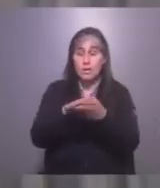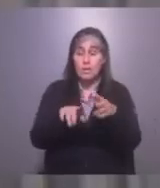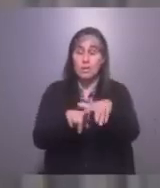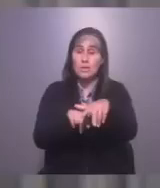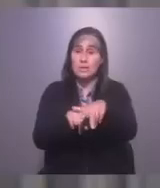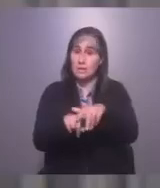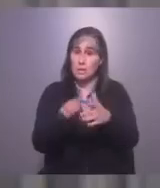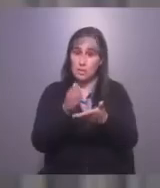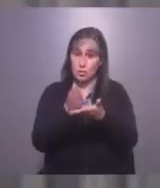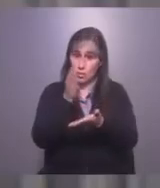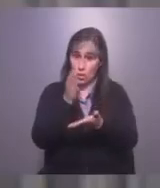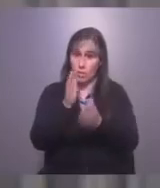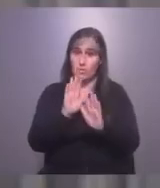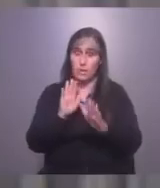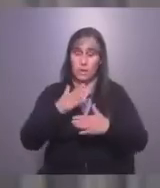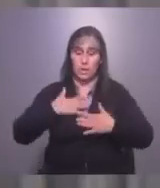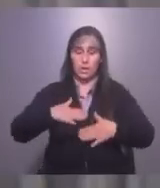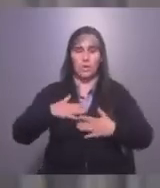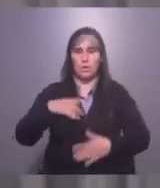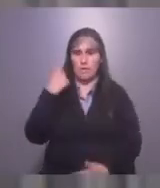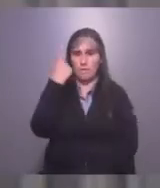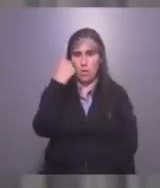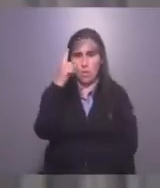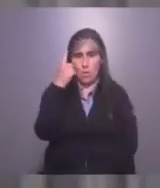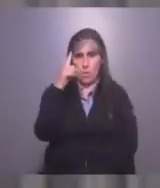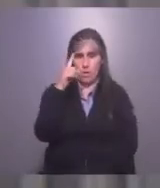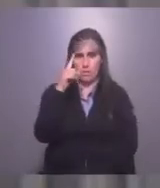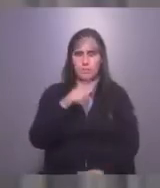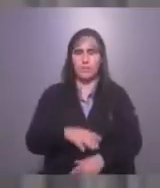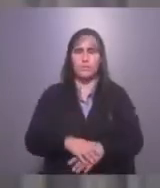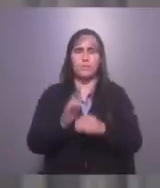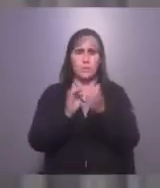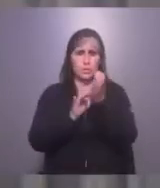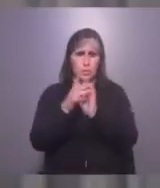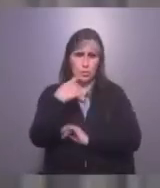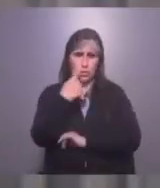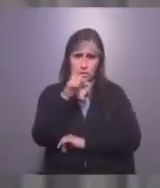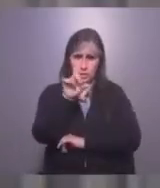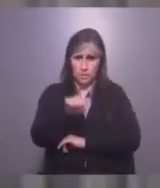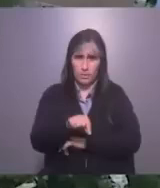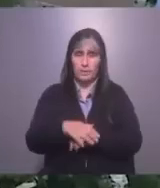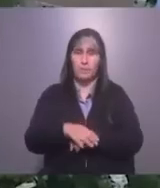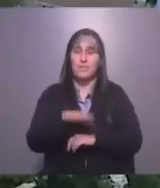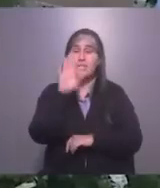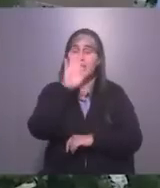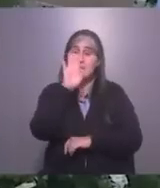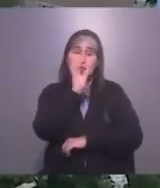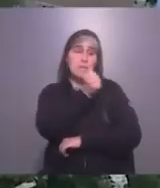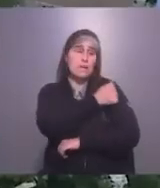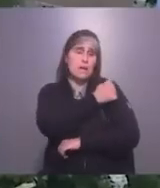sandálias e não levassem duas túnicas. Disse-lhes também: quando entrardes em alguma